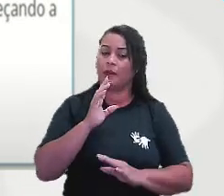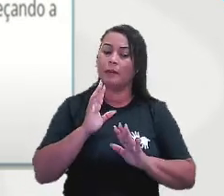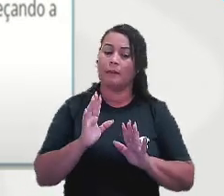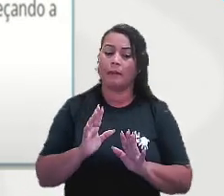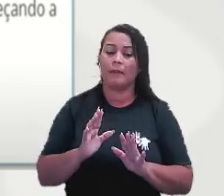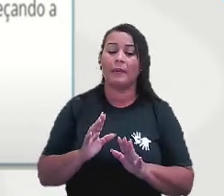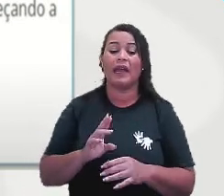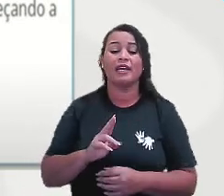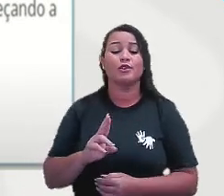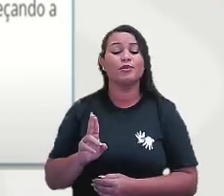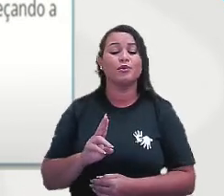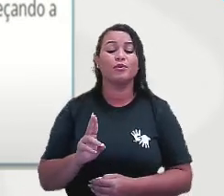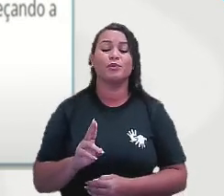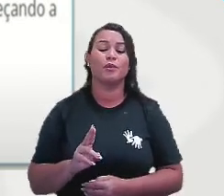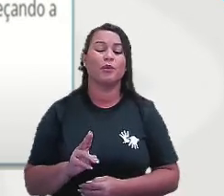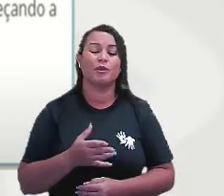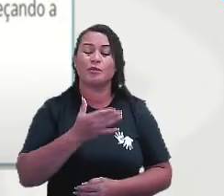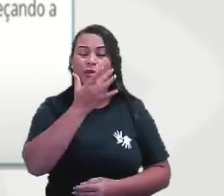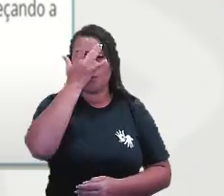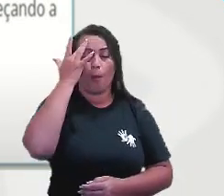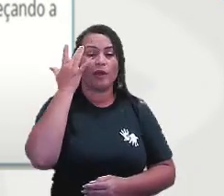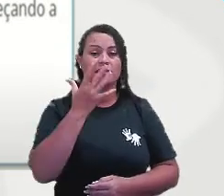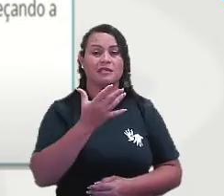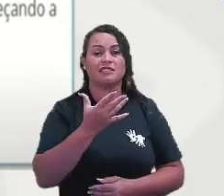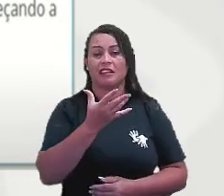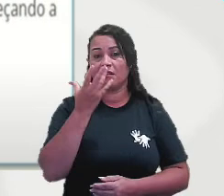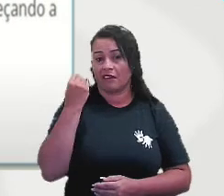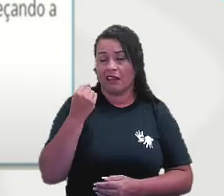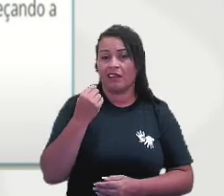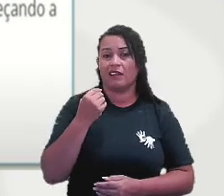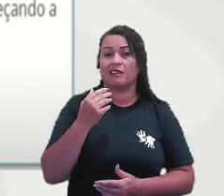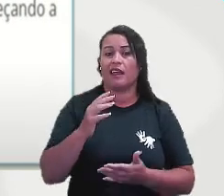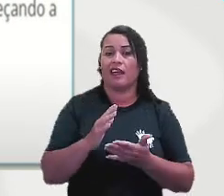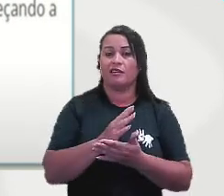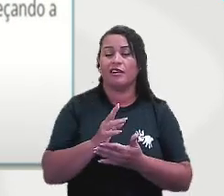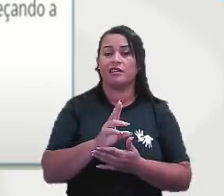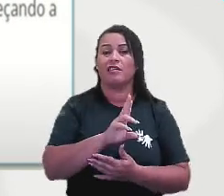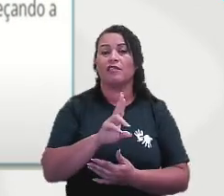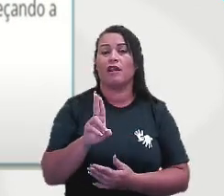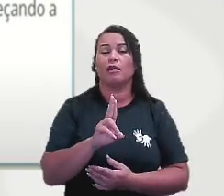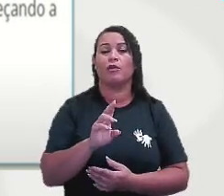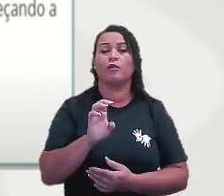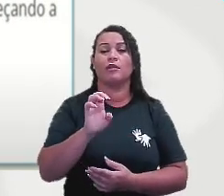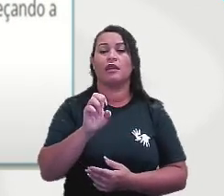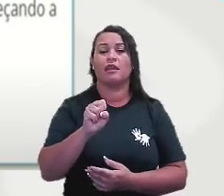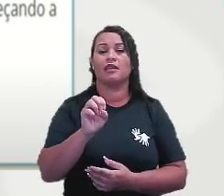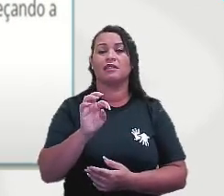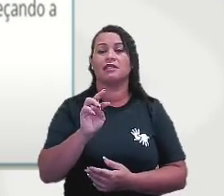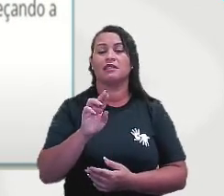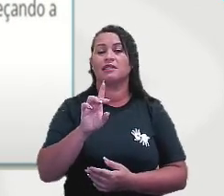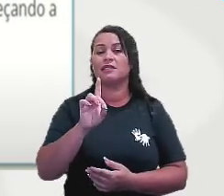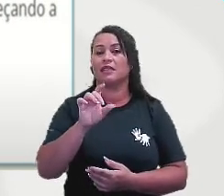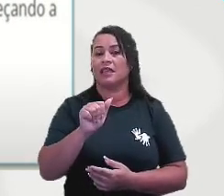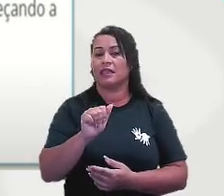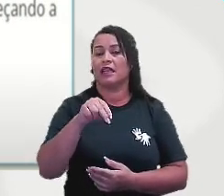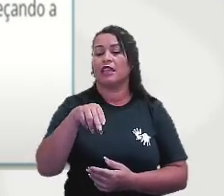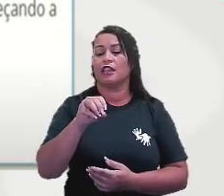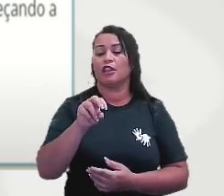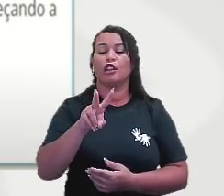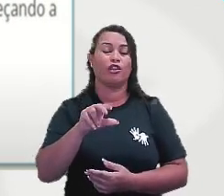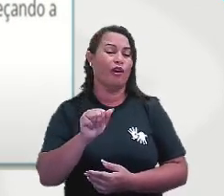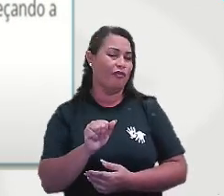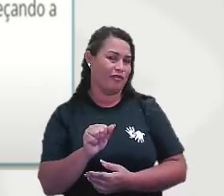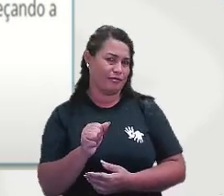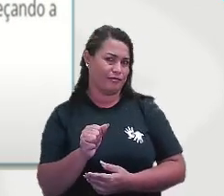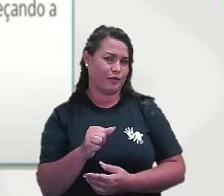nas graças do povo, que usa o nome Estrada Nova como referência. Então, a Estrada Nova,